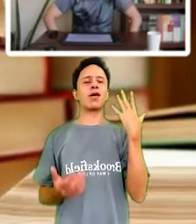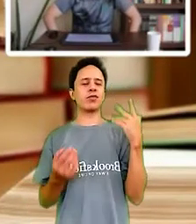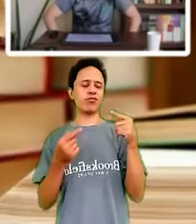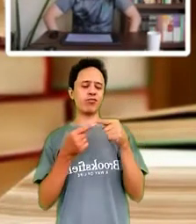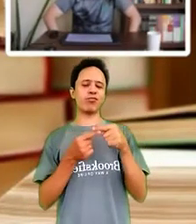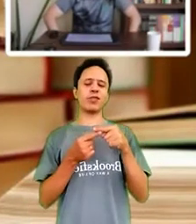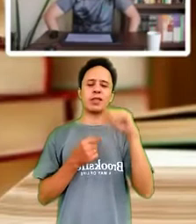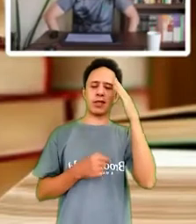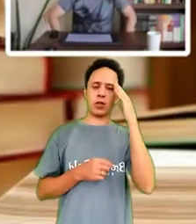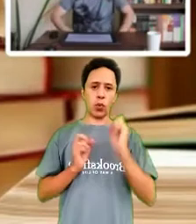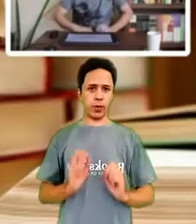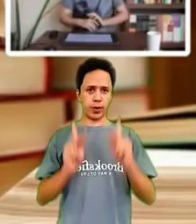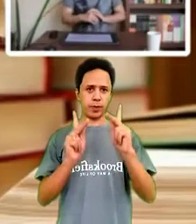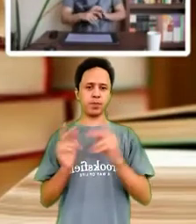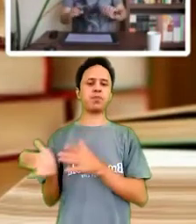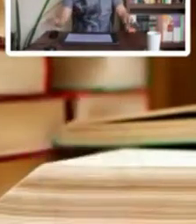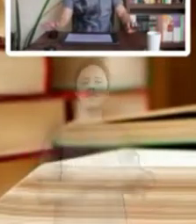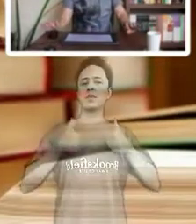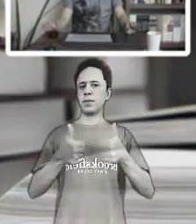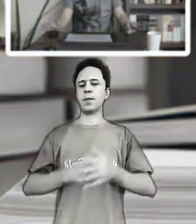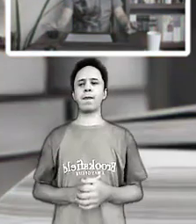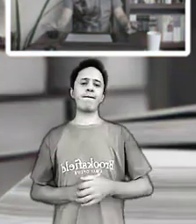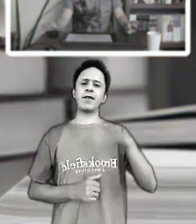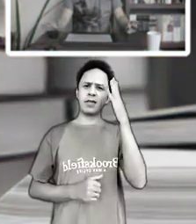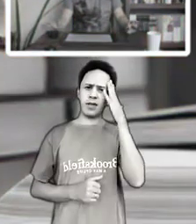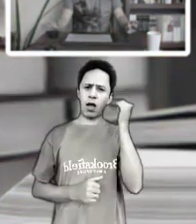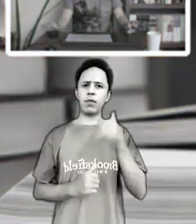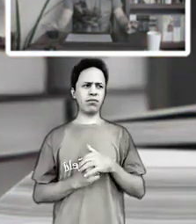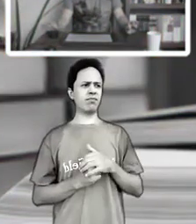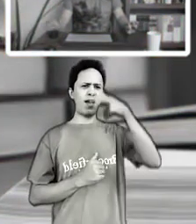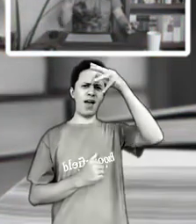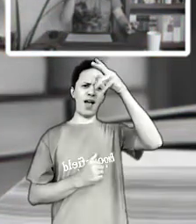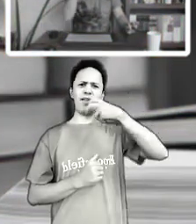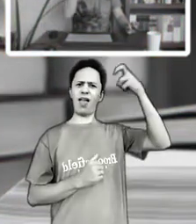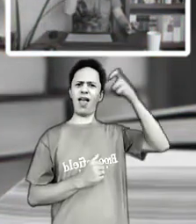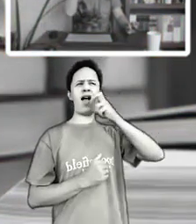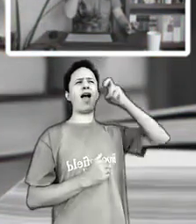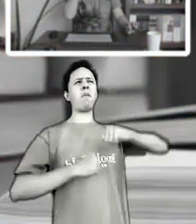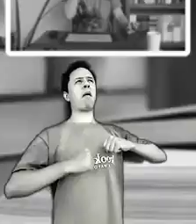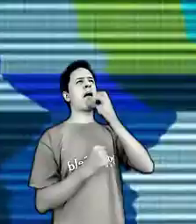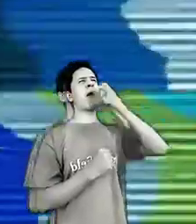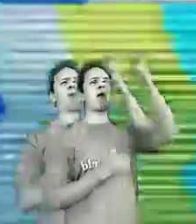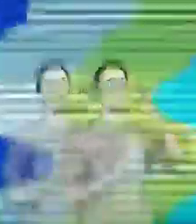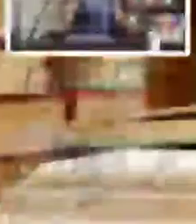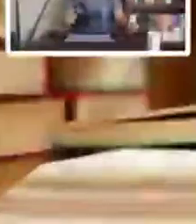se familiarizar. Ok? Beleza. Já sabemos disso. De novo, galera.